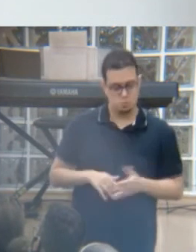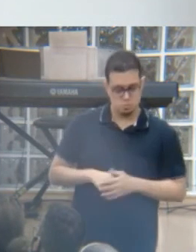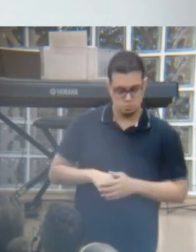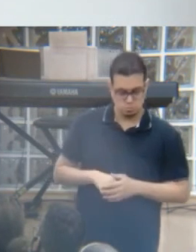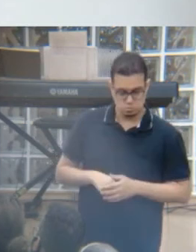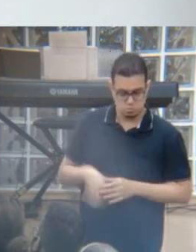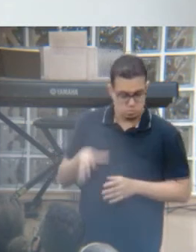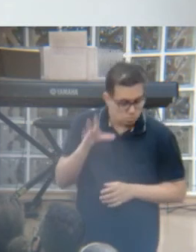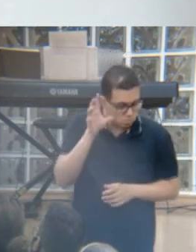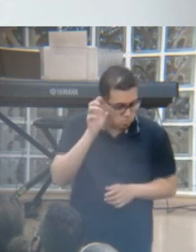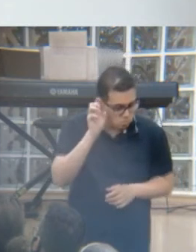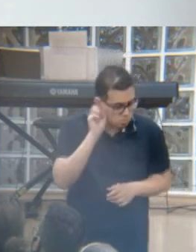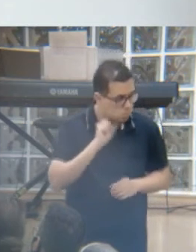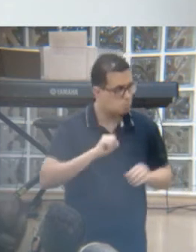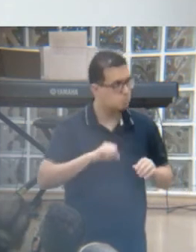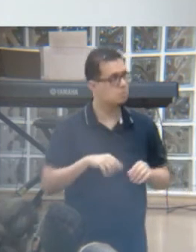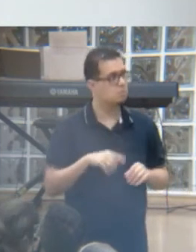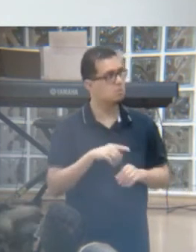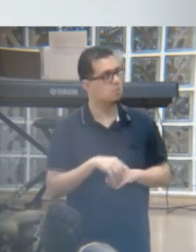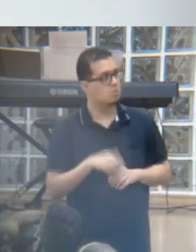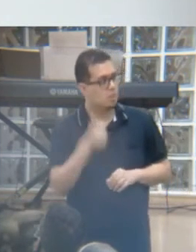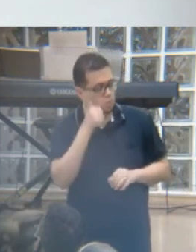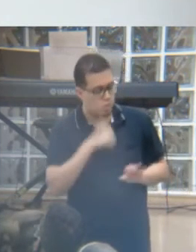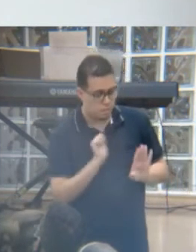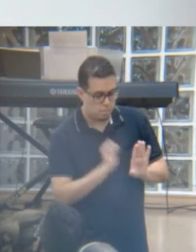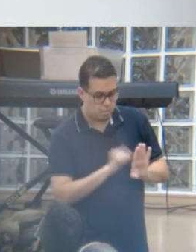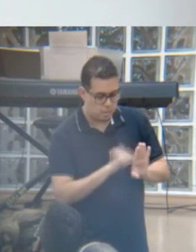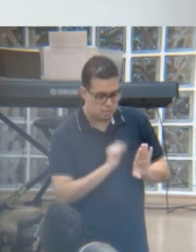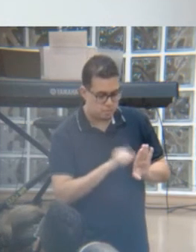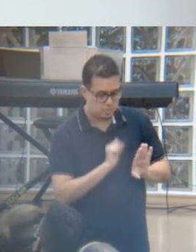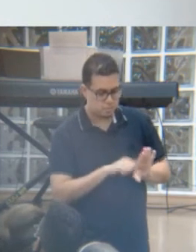no meu coração, então eu vim trazer isso para você.